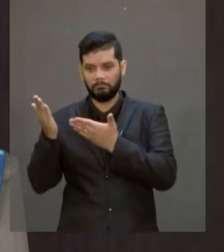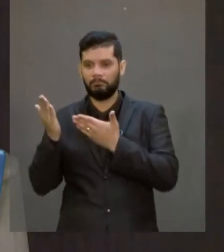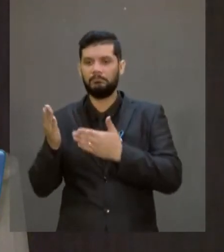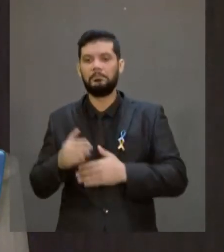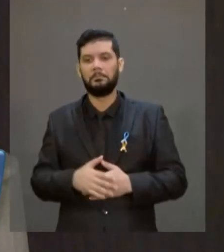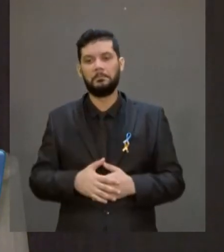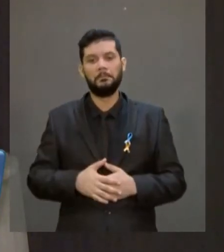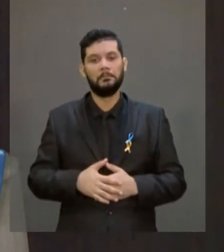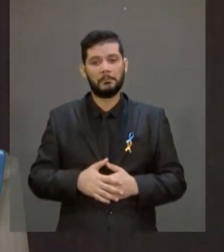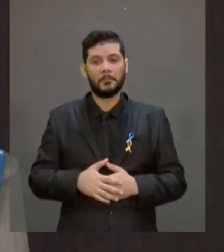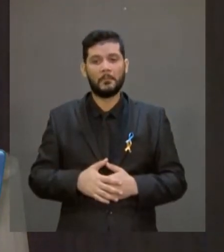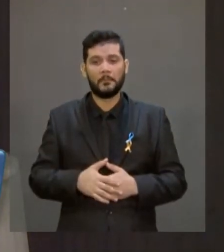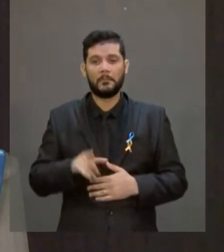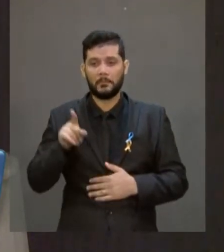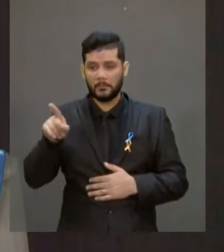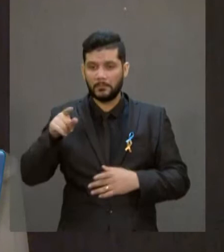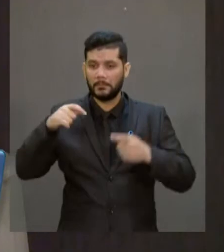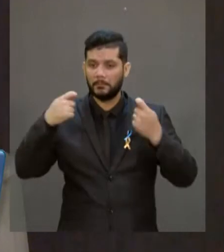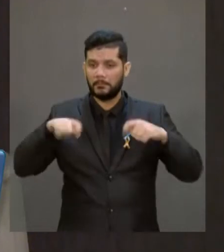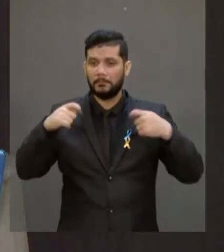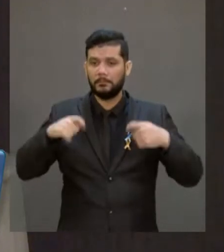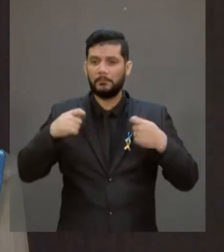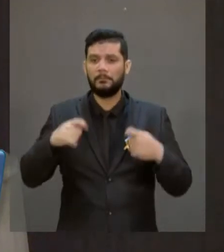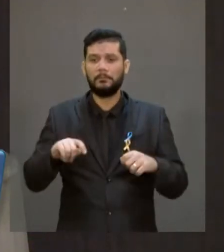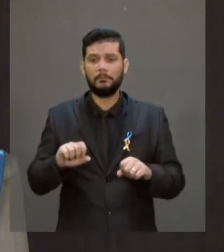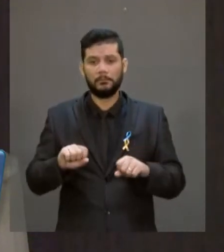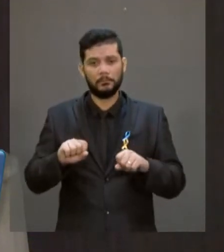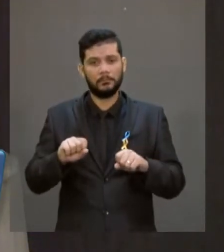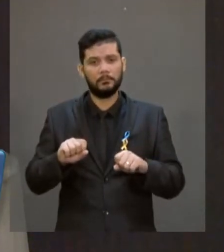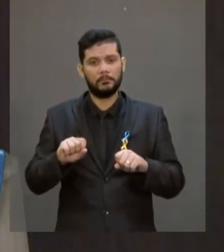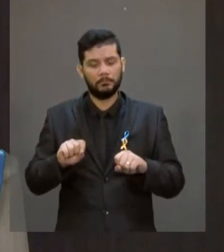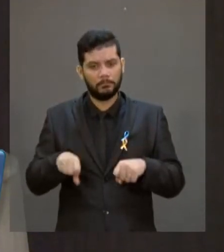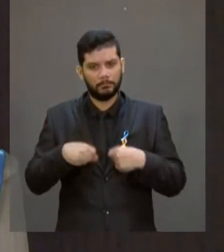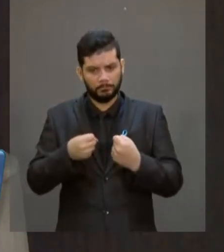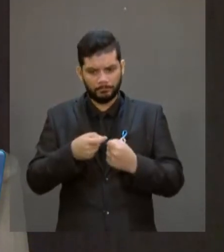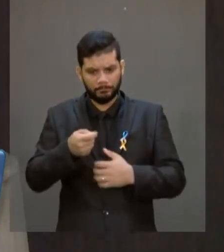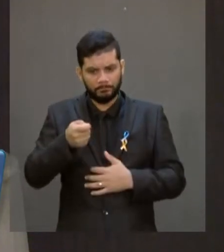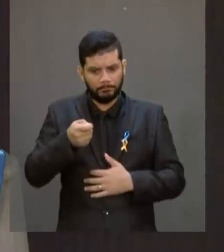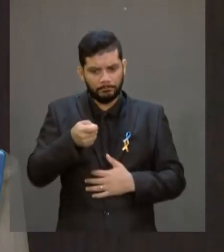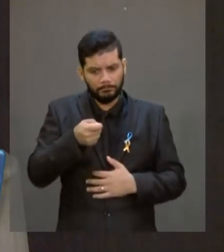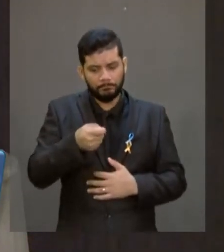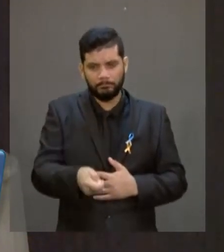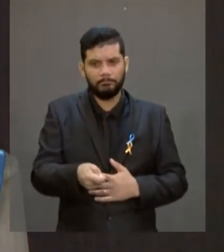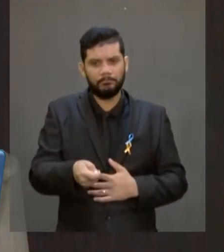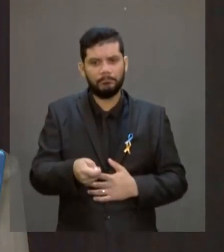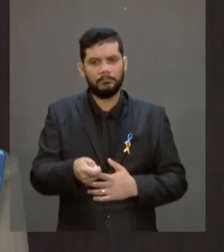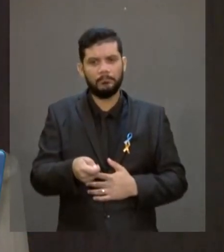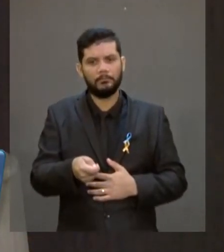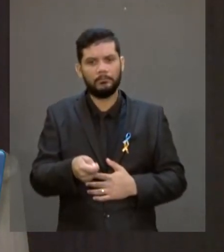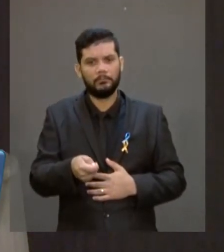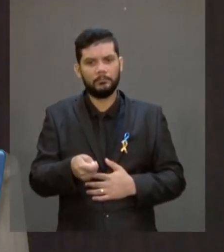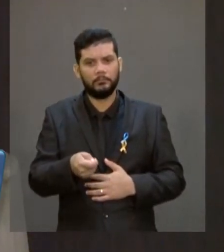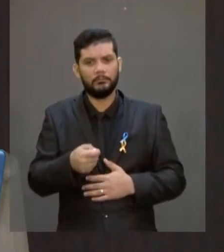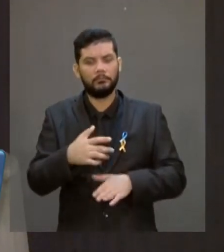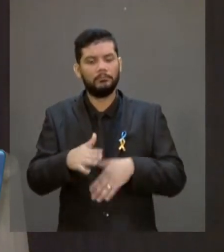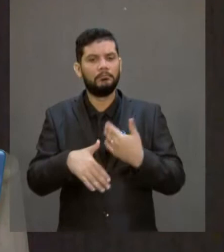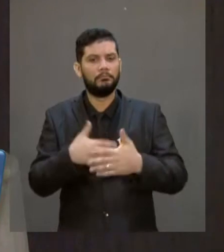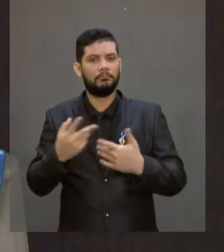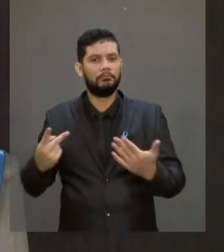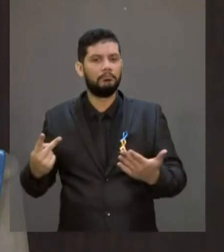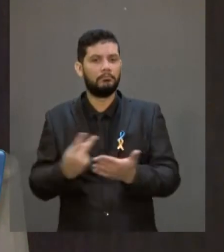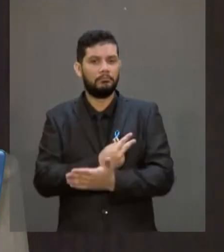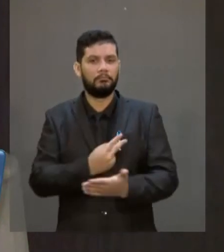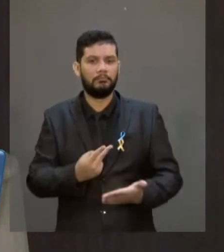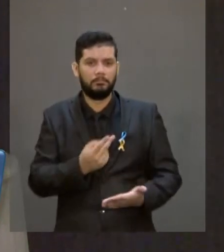Excelência. É necessário atuar de maneira firme para não se render, seja